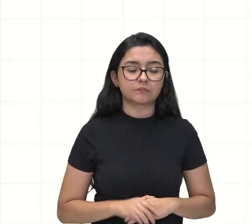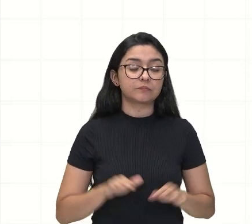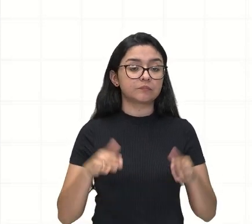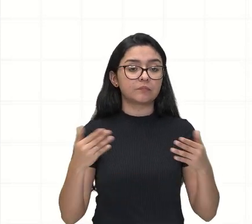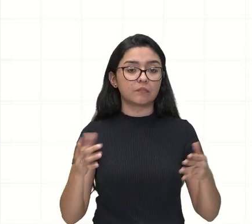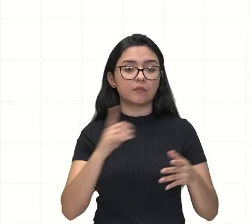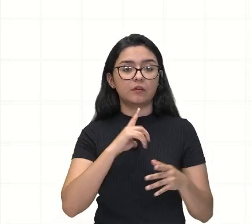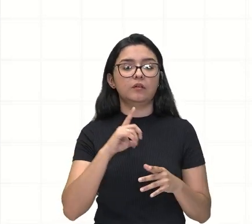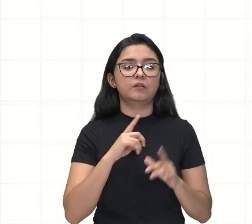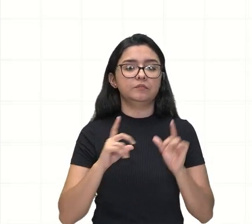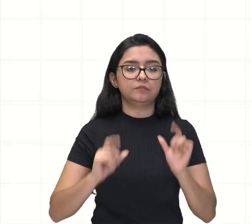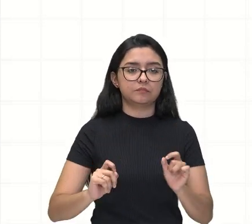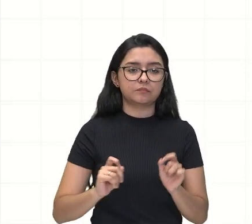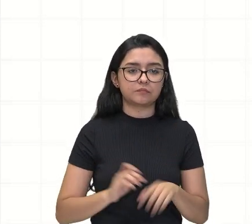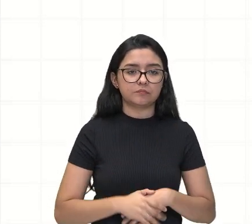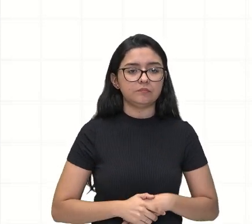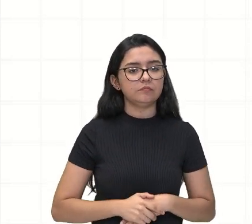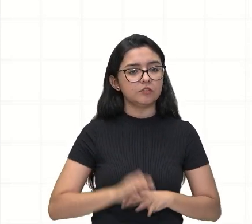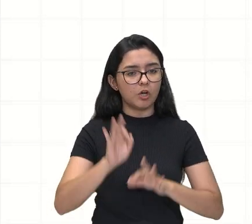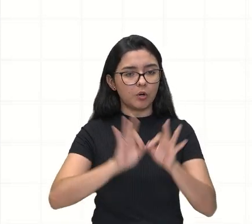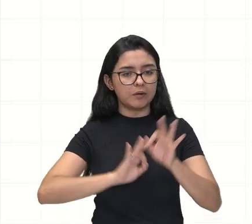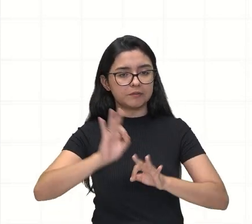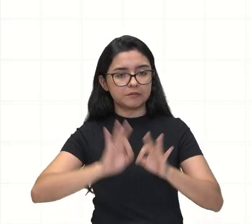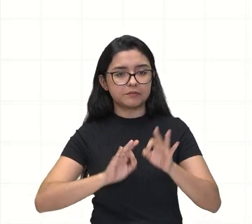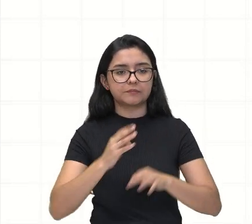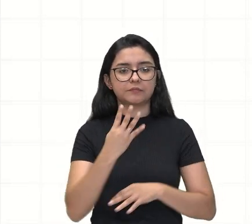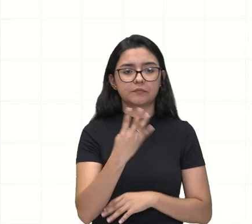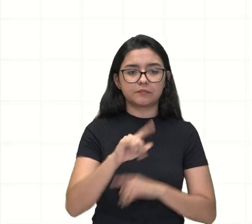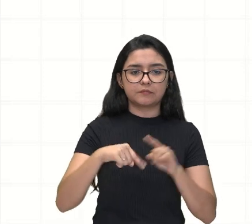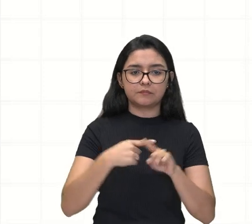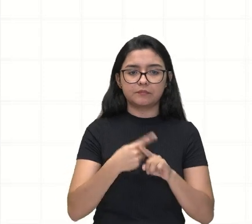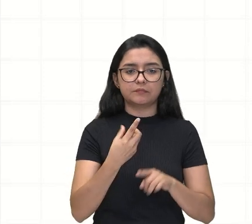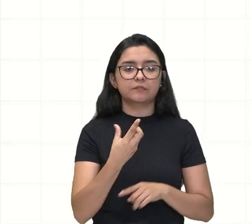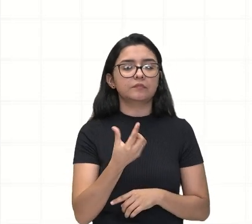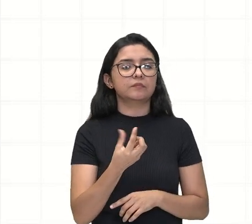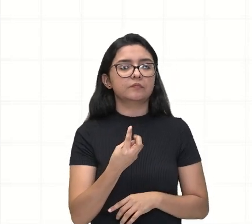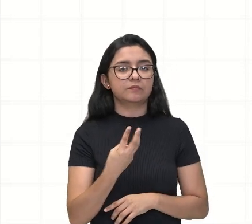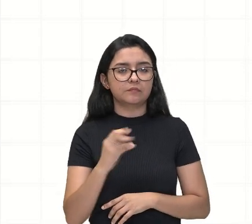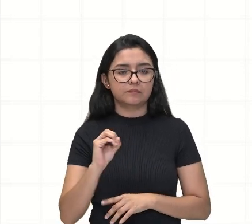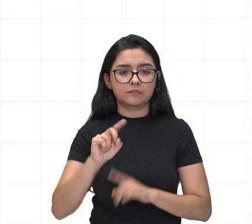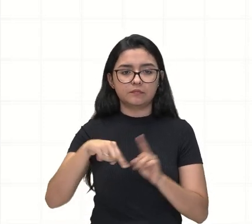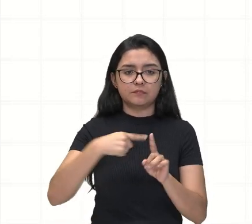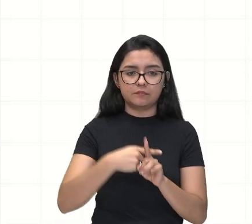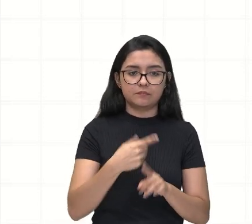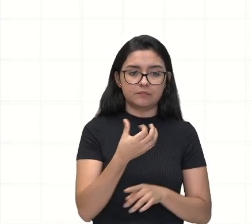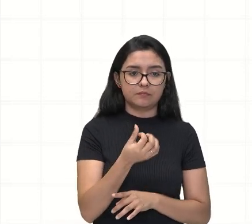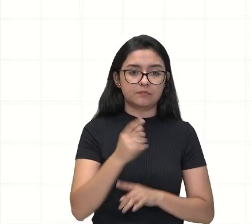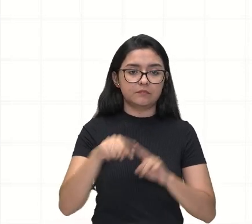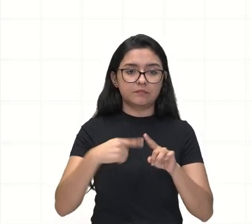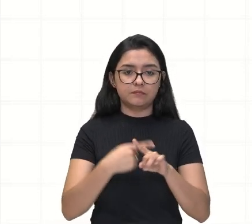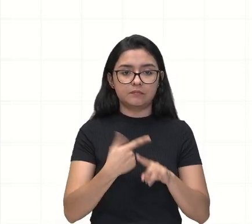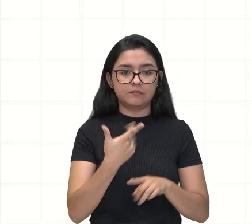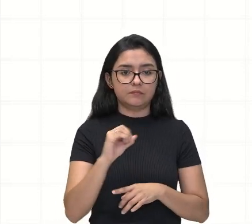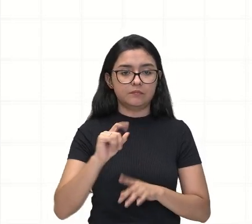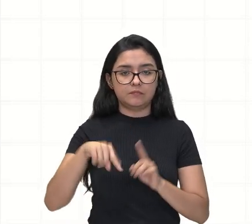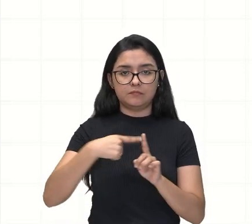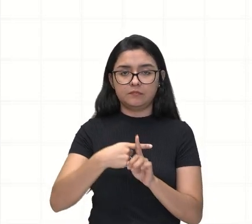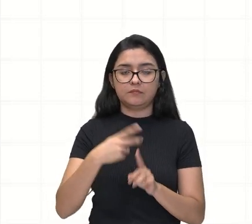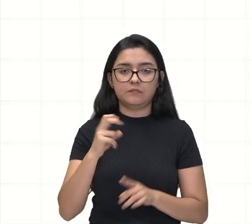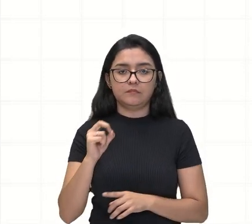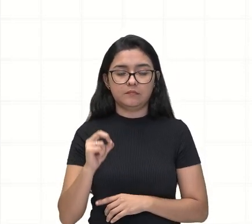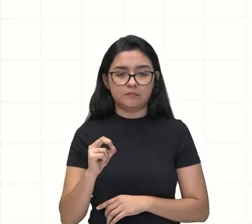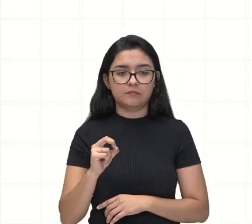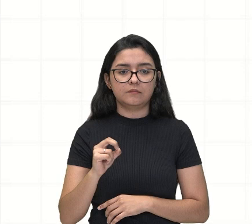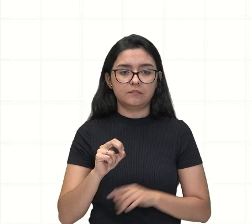temos aqui, né, bem bonitinho aí para você, 4 vezes 30 mais 6 vezes 20, a expressão numérica que representa a